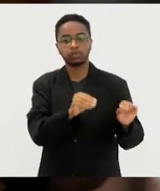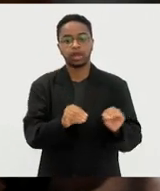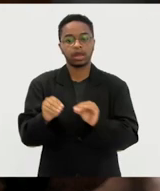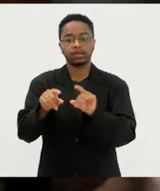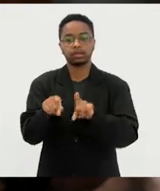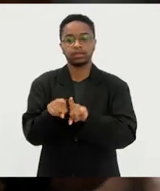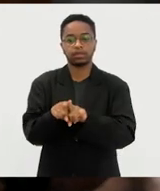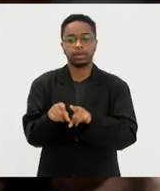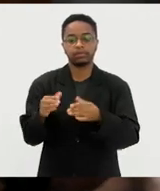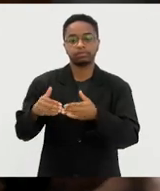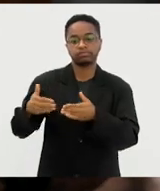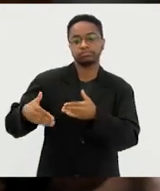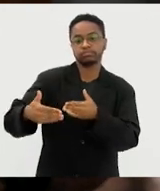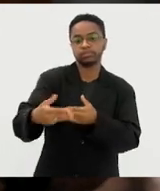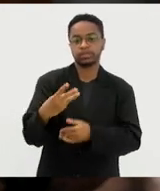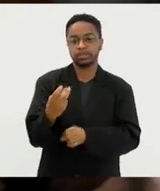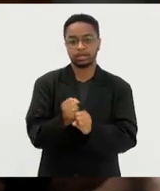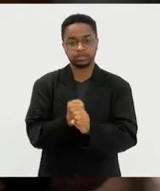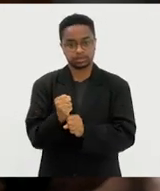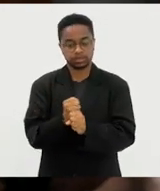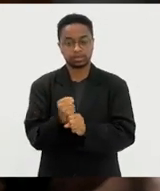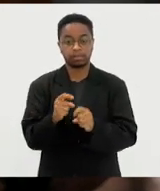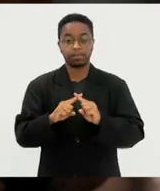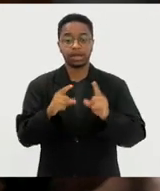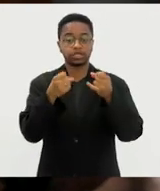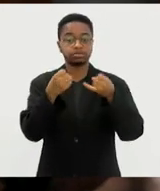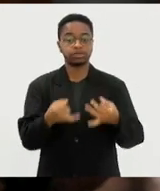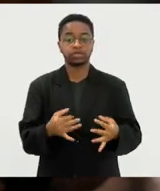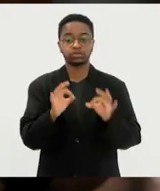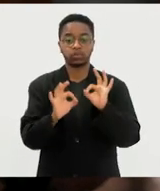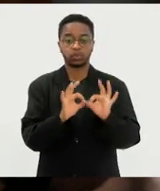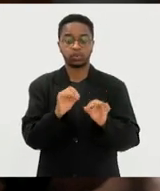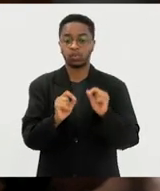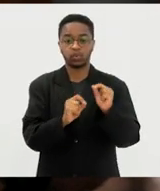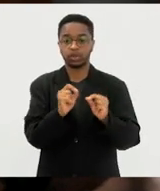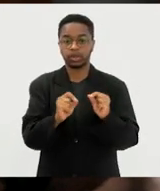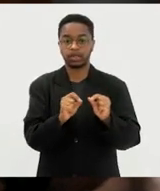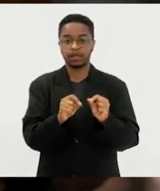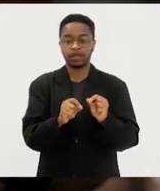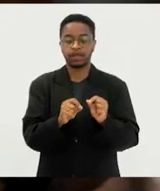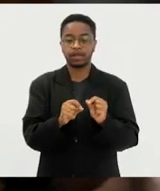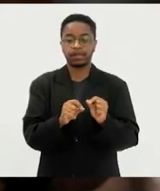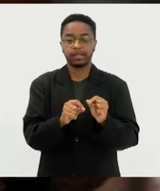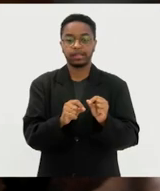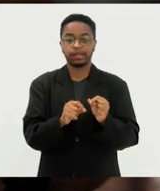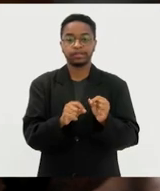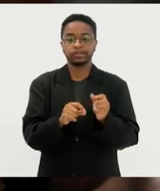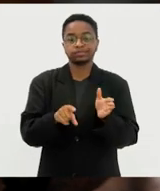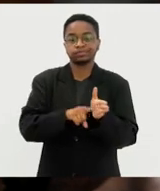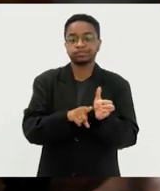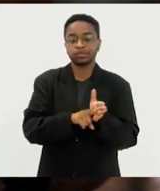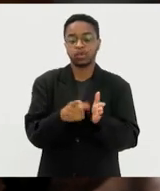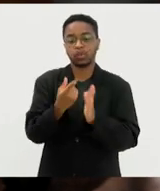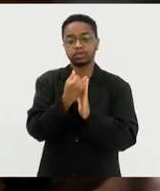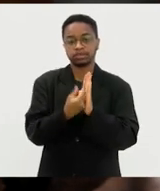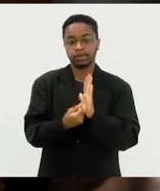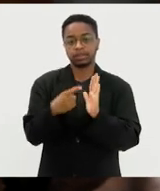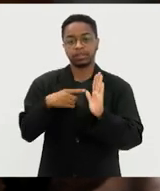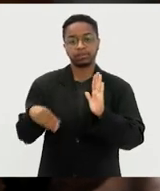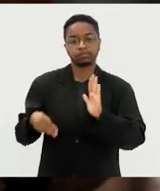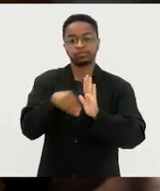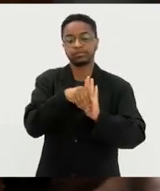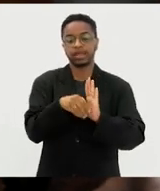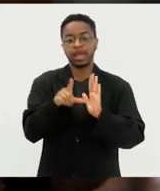também 3 anos. A justificativa foi o déficit orçamentário previsto na LDO, porque